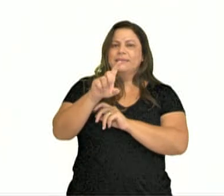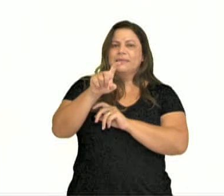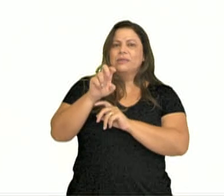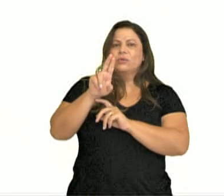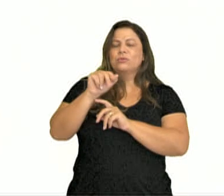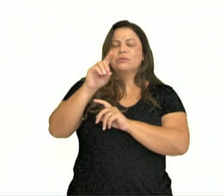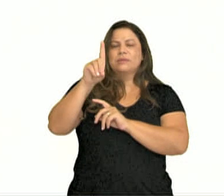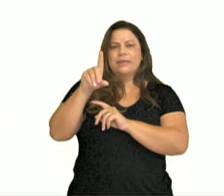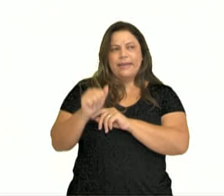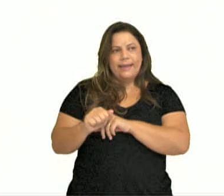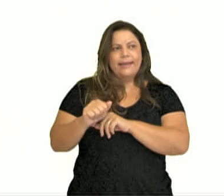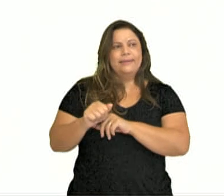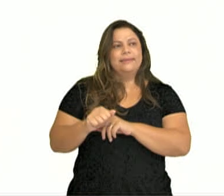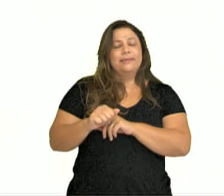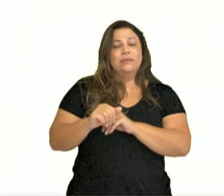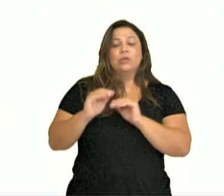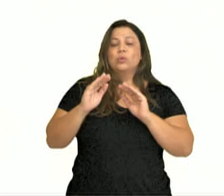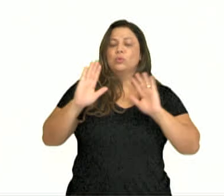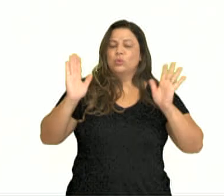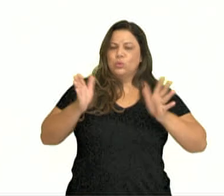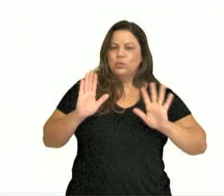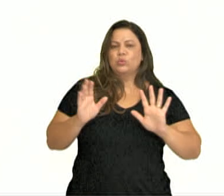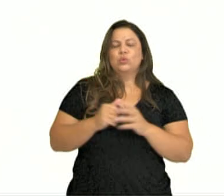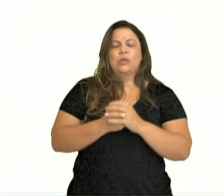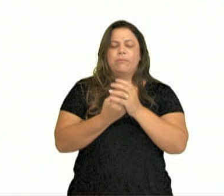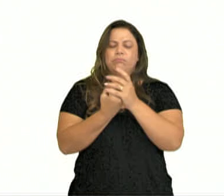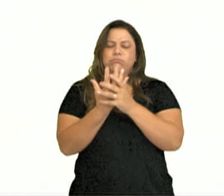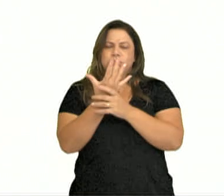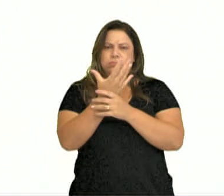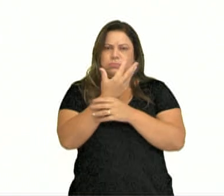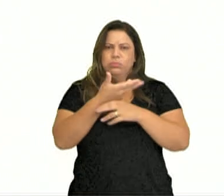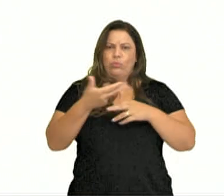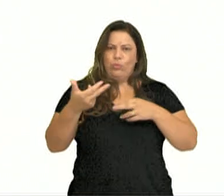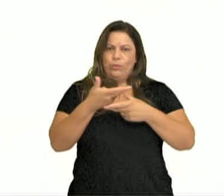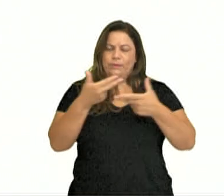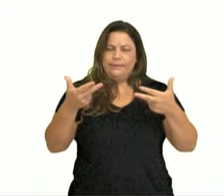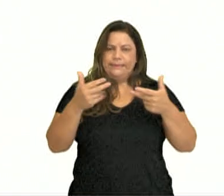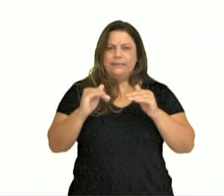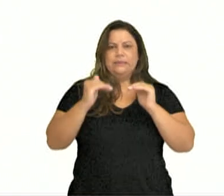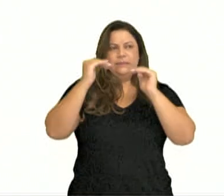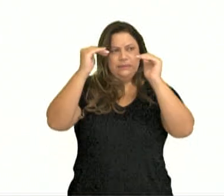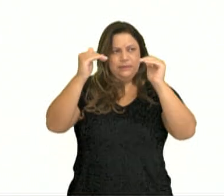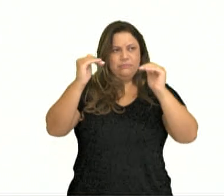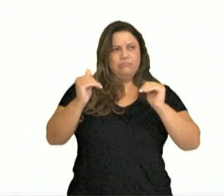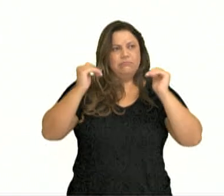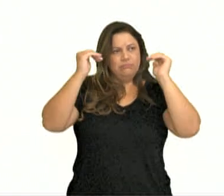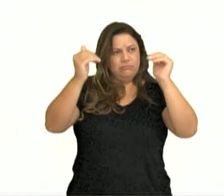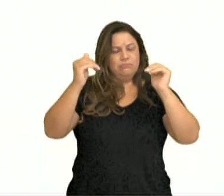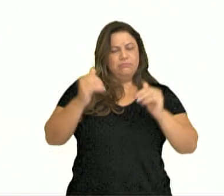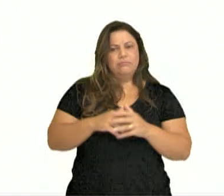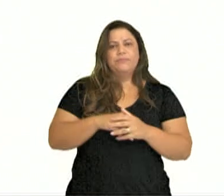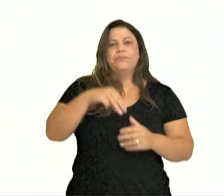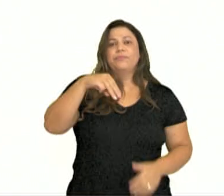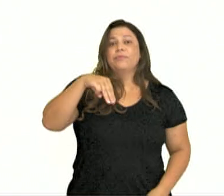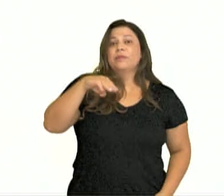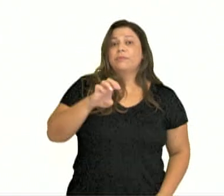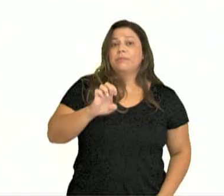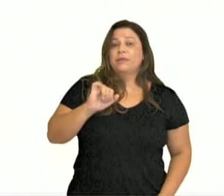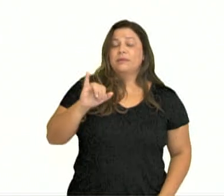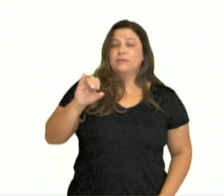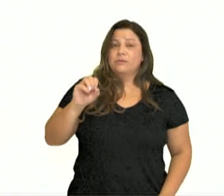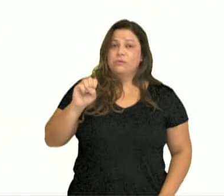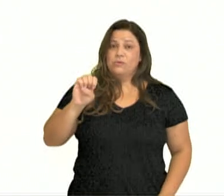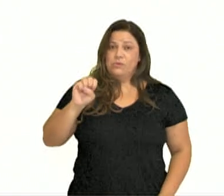um organismo adulto, que nós chamamos de esporófito, 2N, por conta da meiose espórica, ela